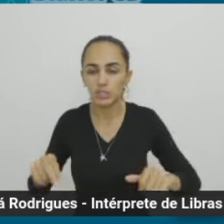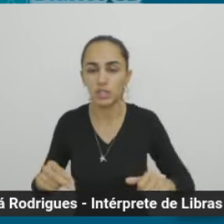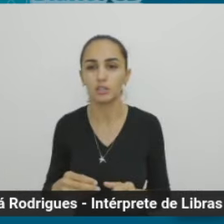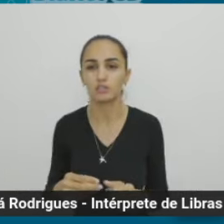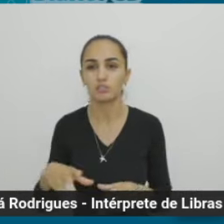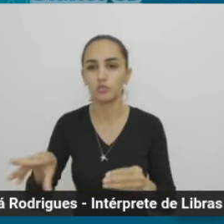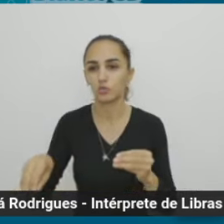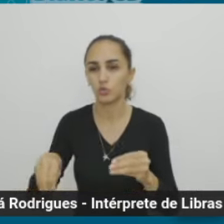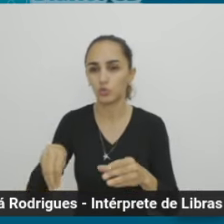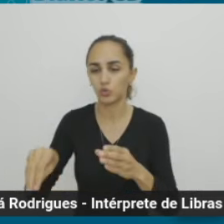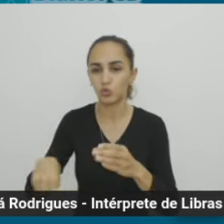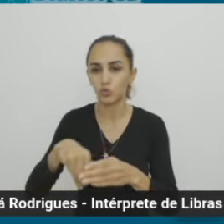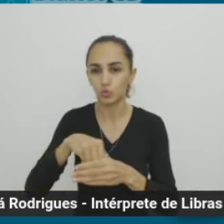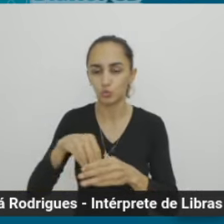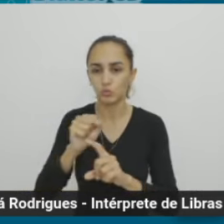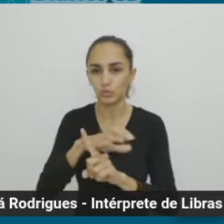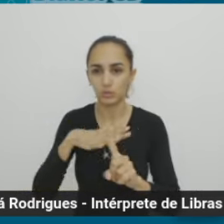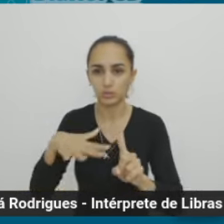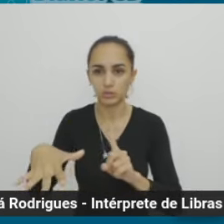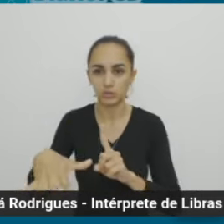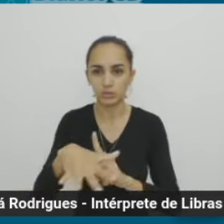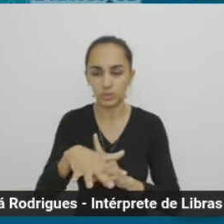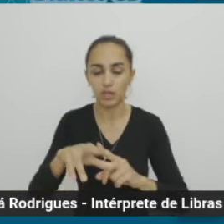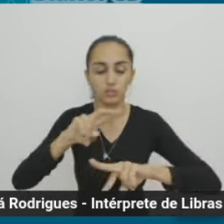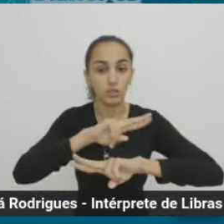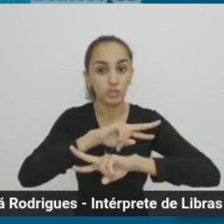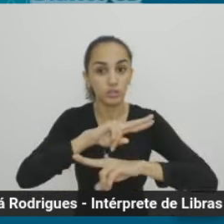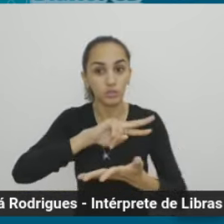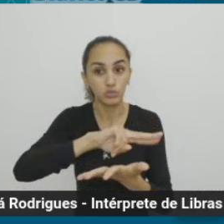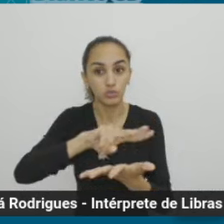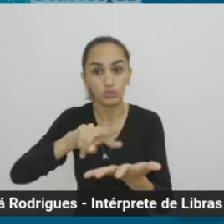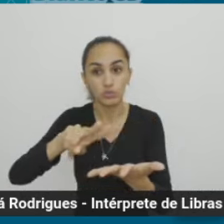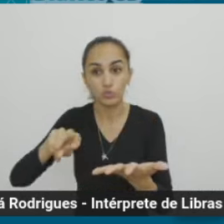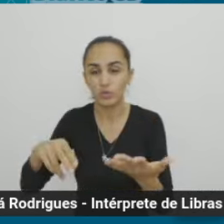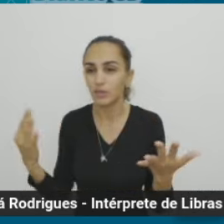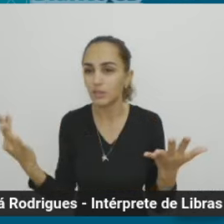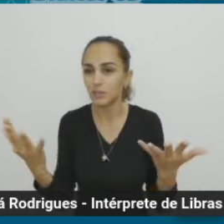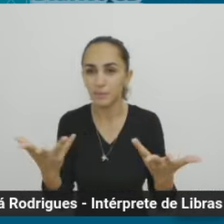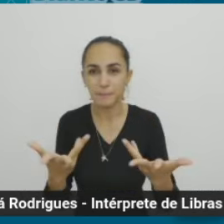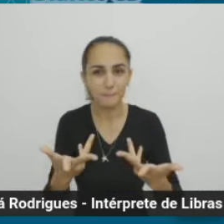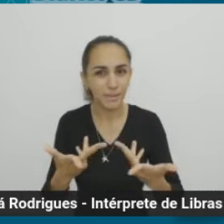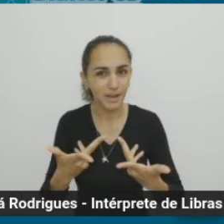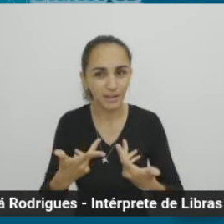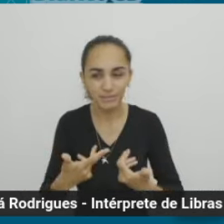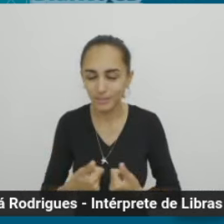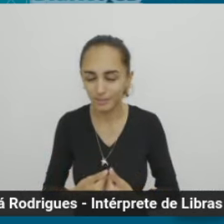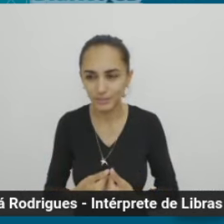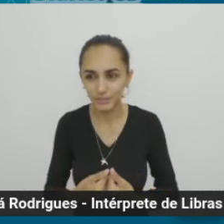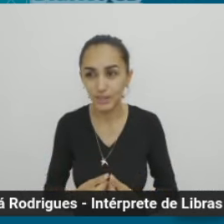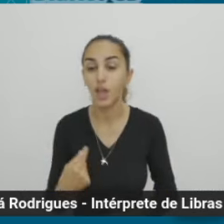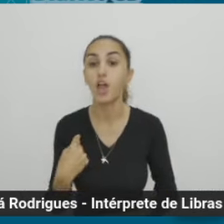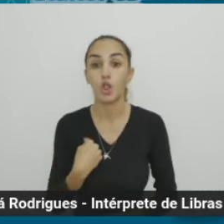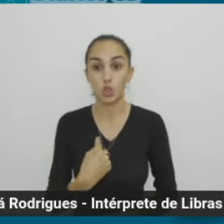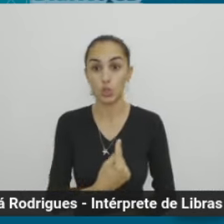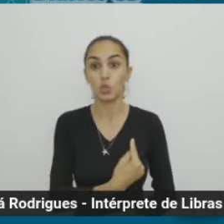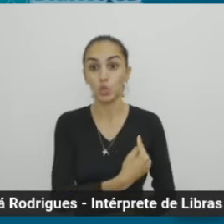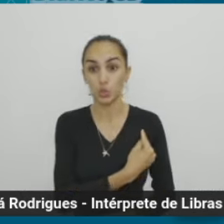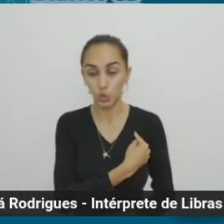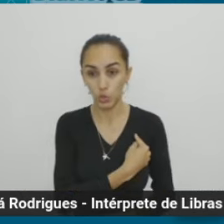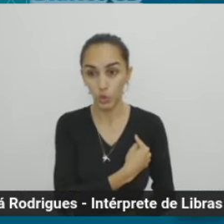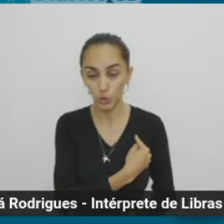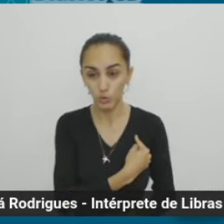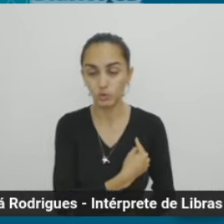sociedade, tornando-a diversa e maravilhosa. Nós, pessoas com e